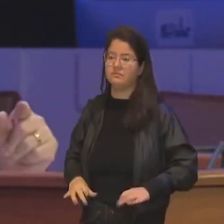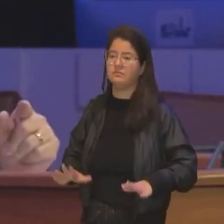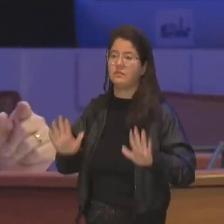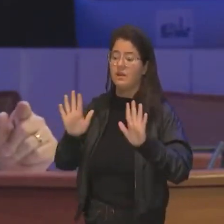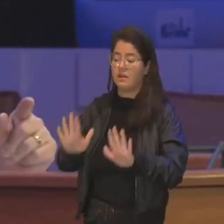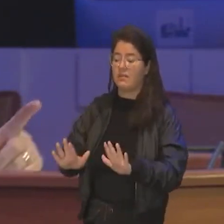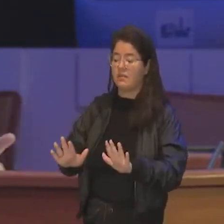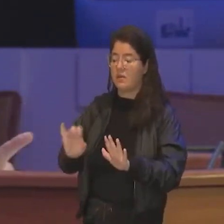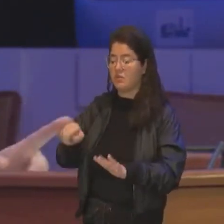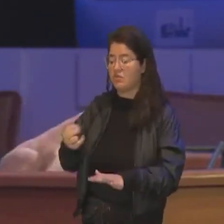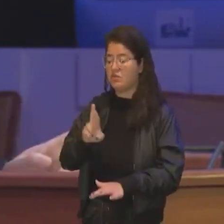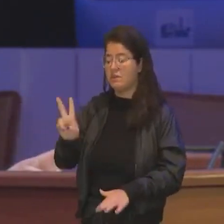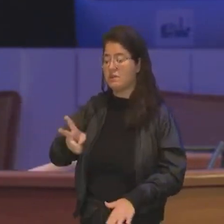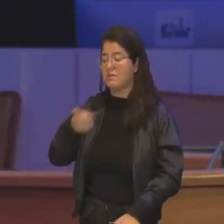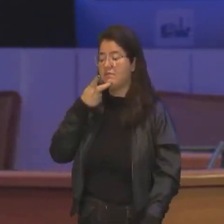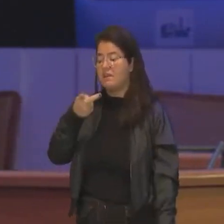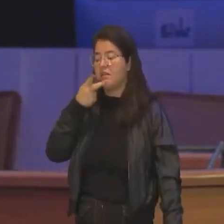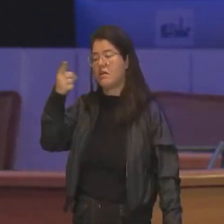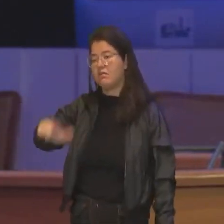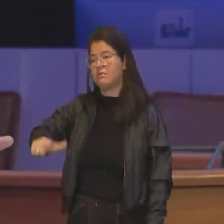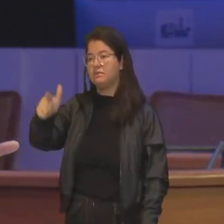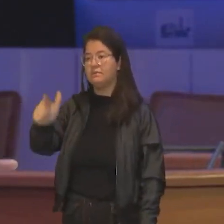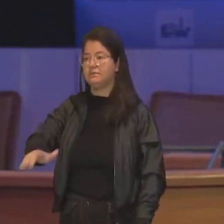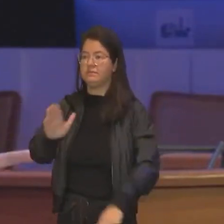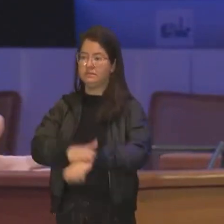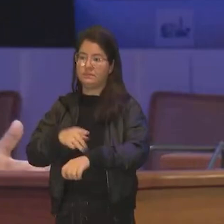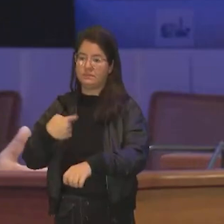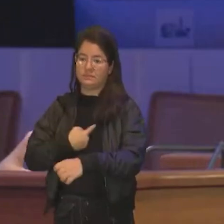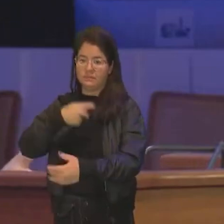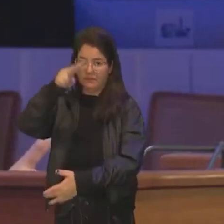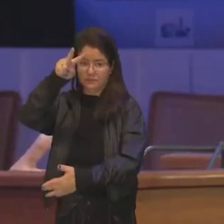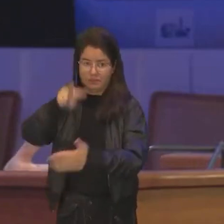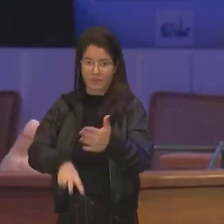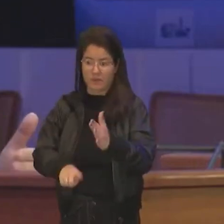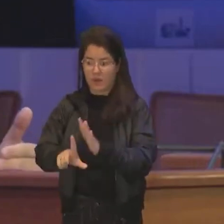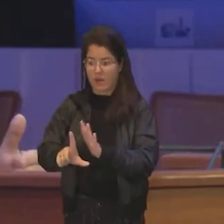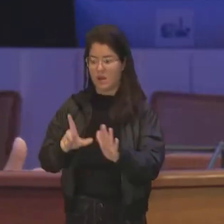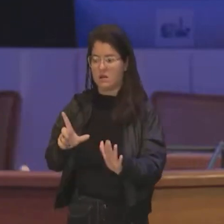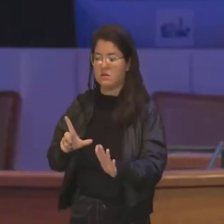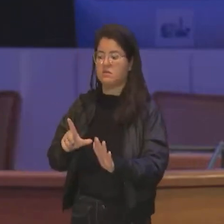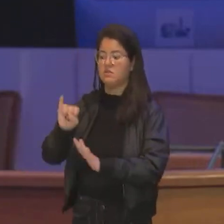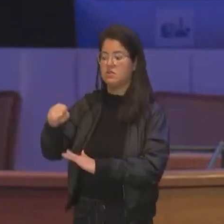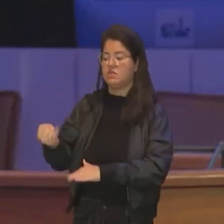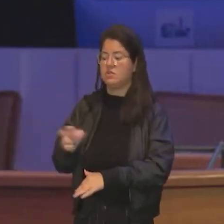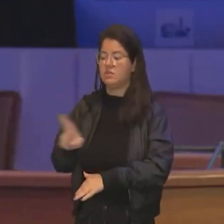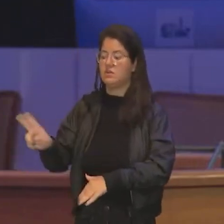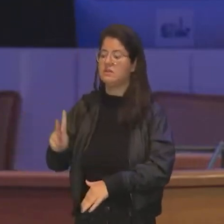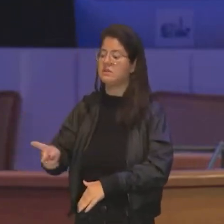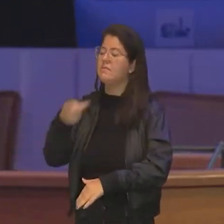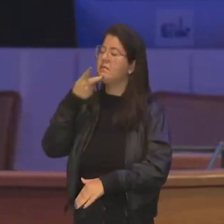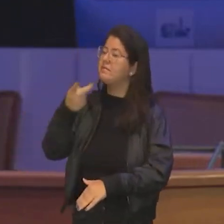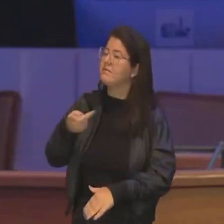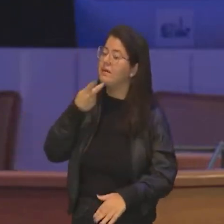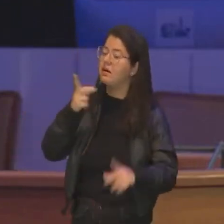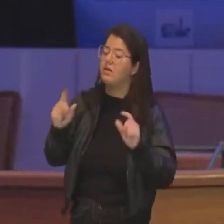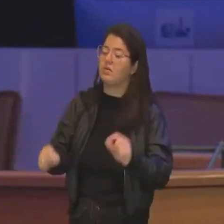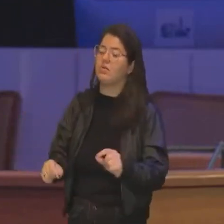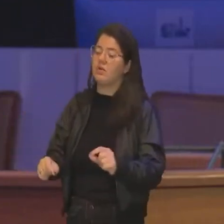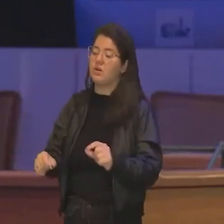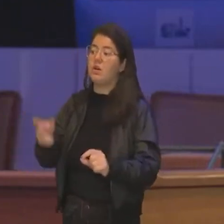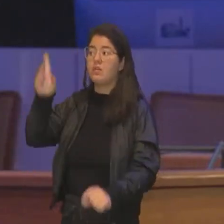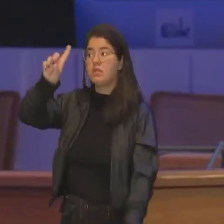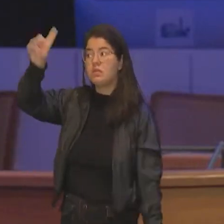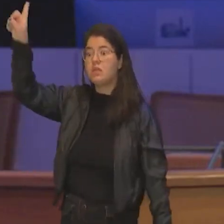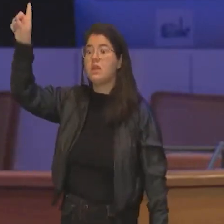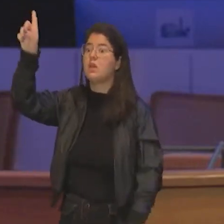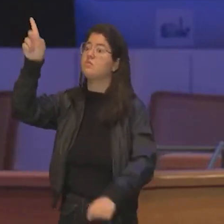Mas ele sempre repetia, e quando a gente lê os textos anteriores, Jeremias está sempre dizendo o seguinte: olha, Deus está